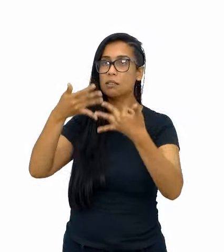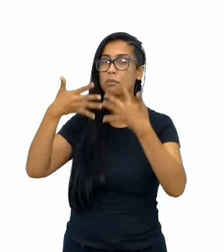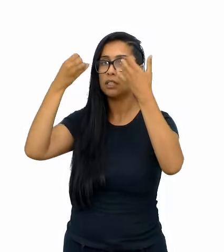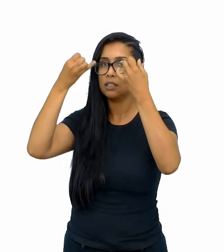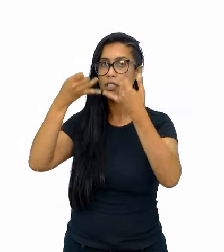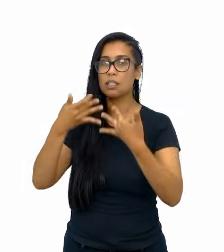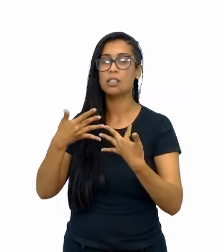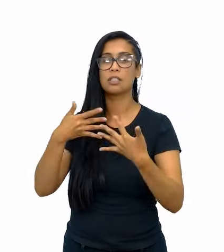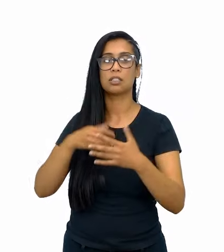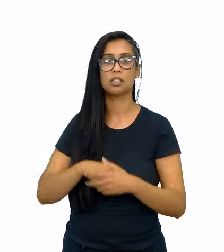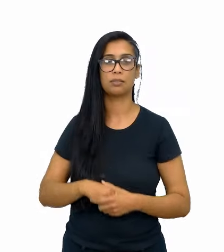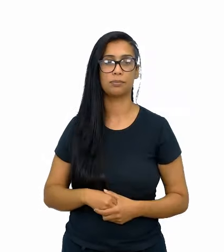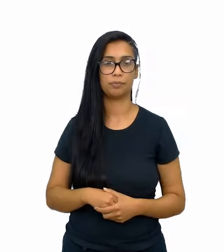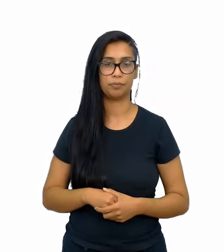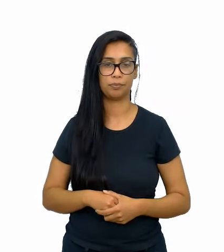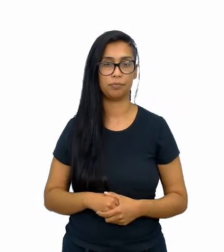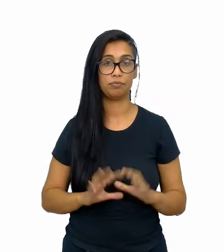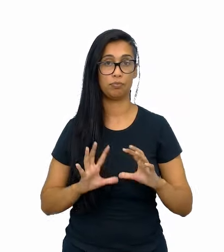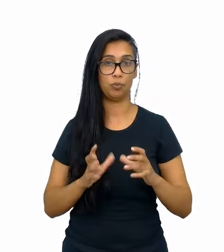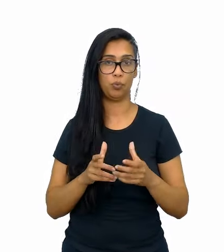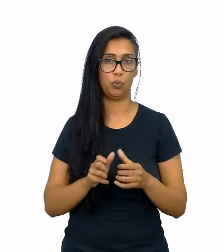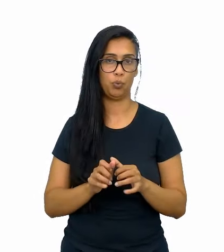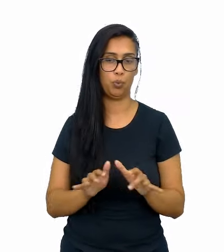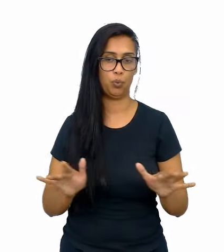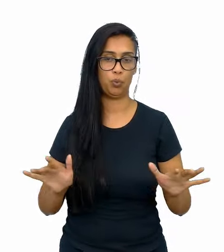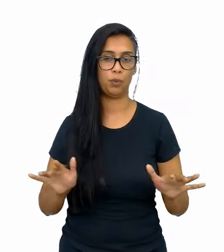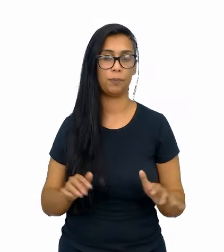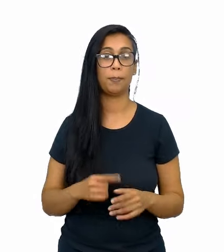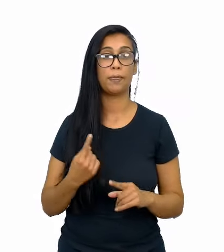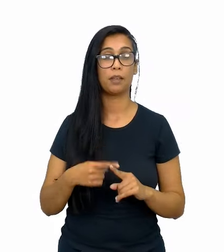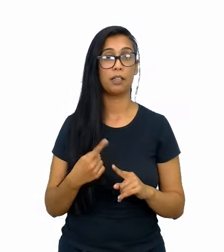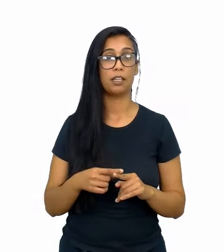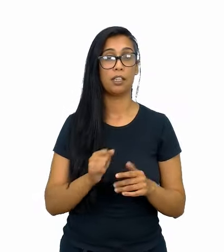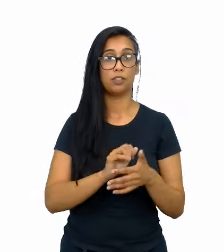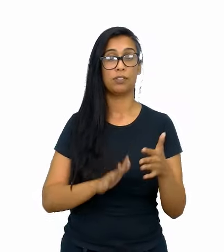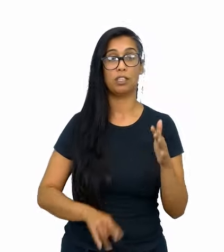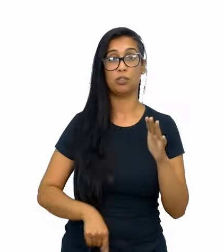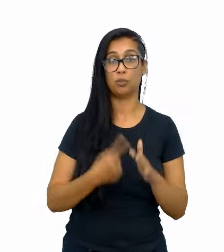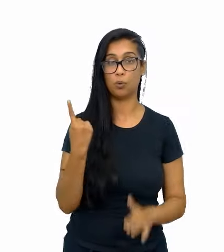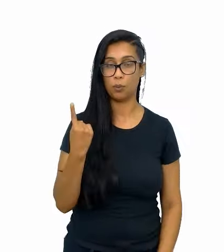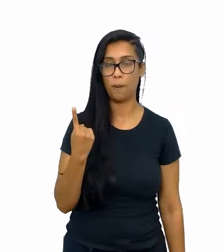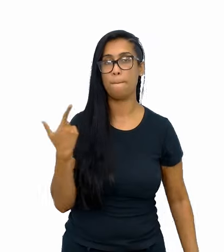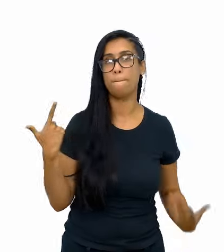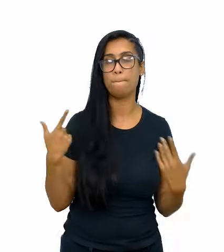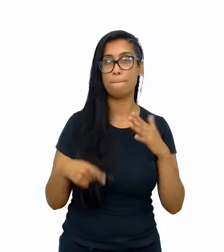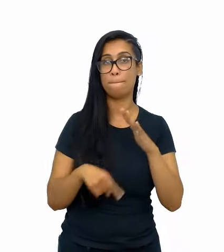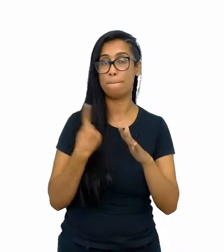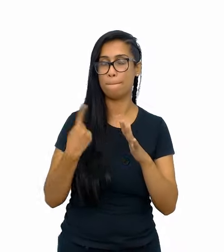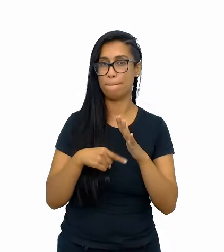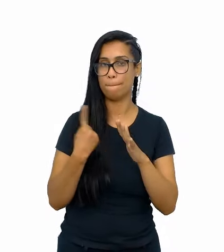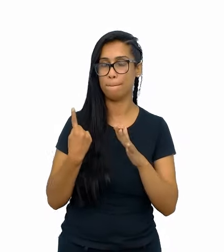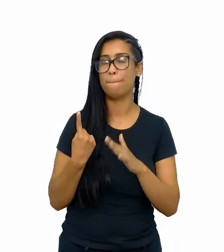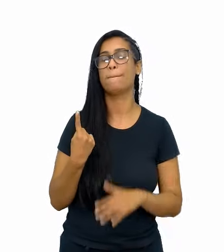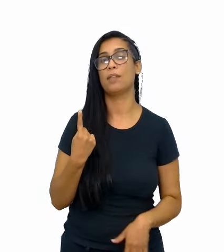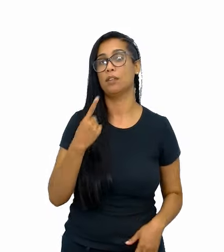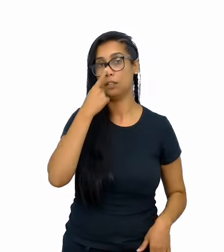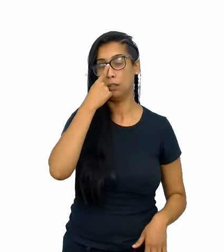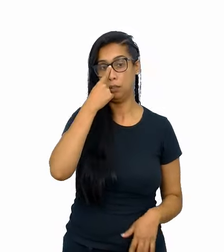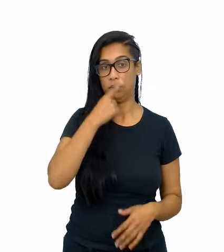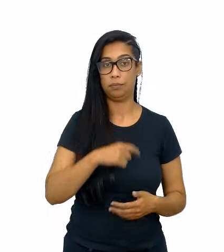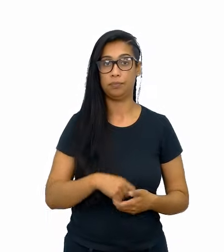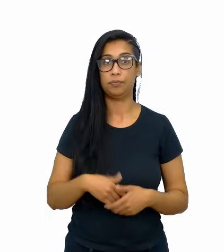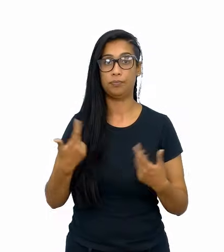coletivamente. Então, a atividade 1 solicita que os estudantes registrem um acontecimento especial ocorrido